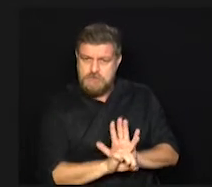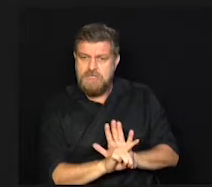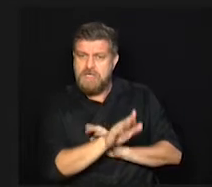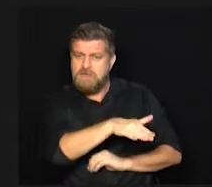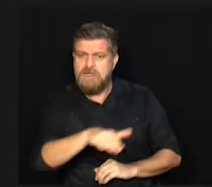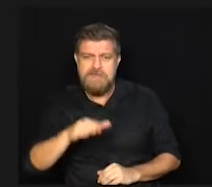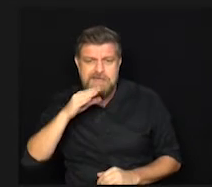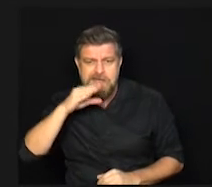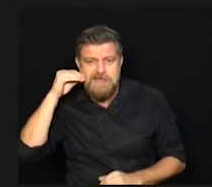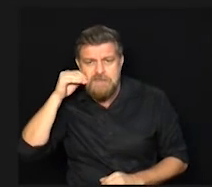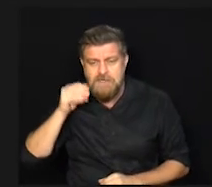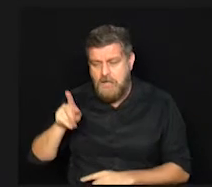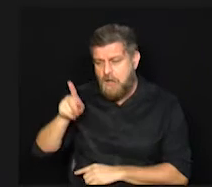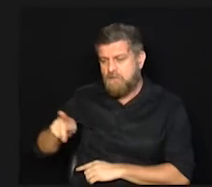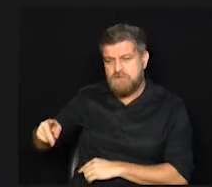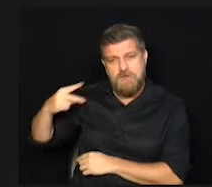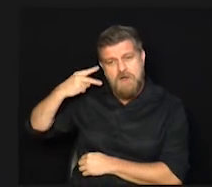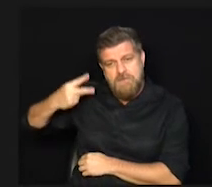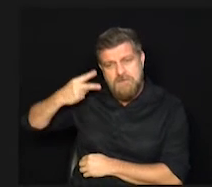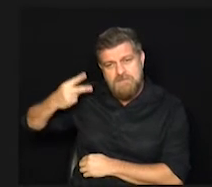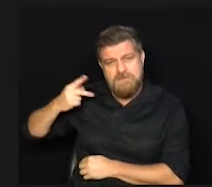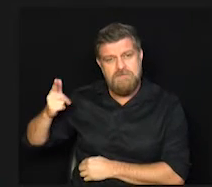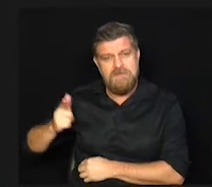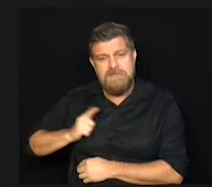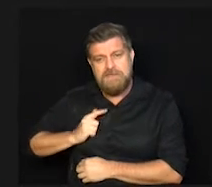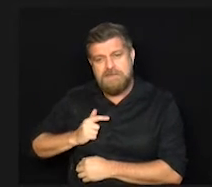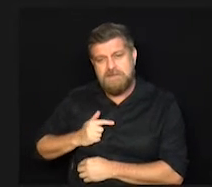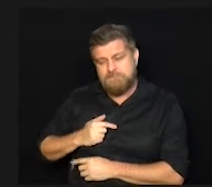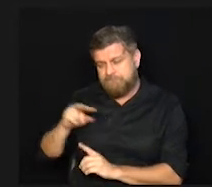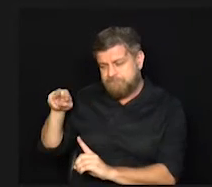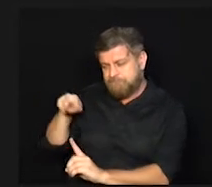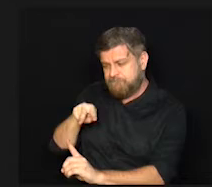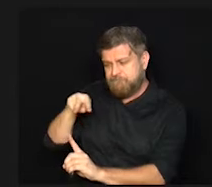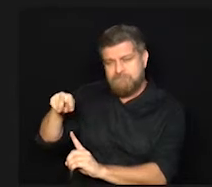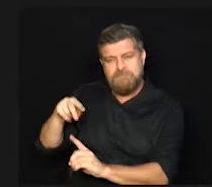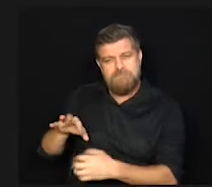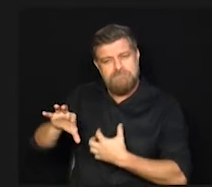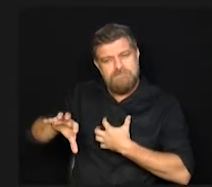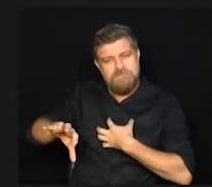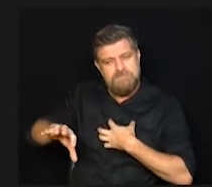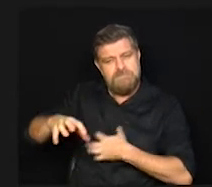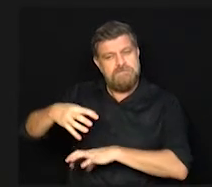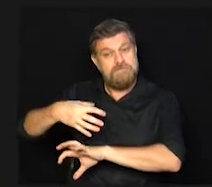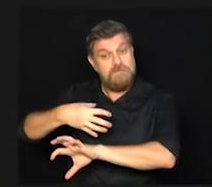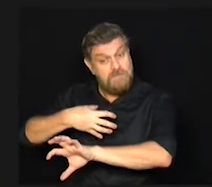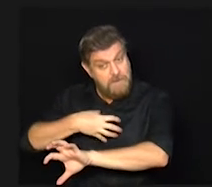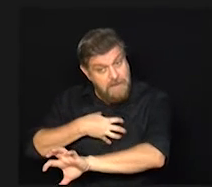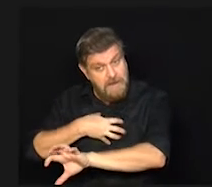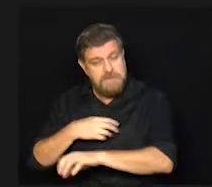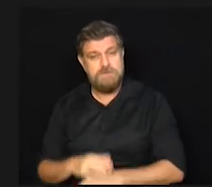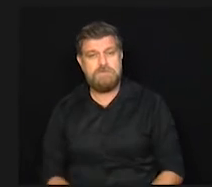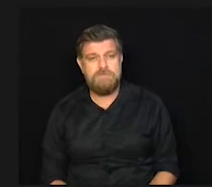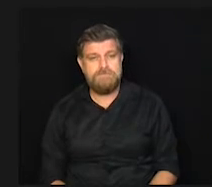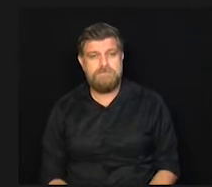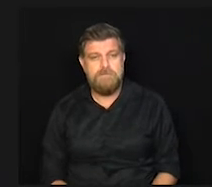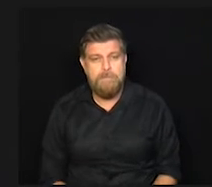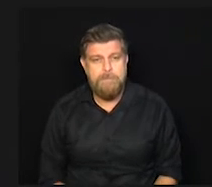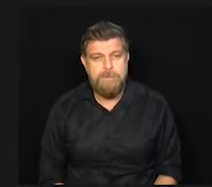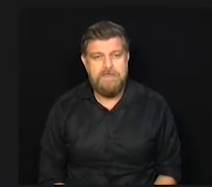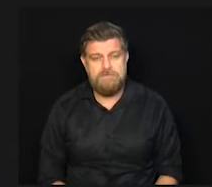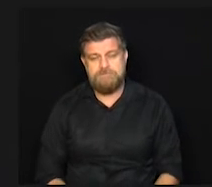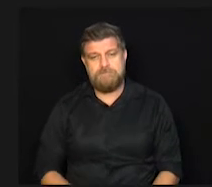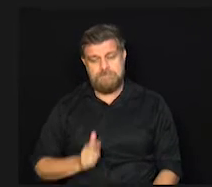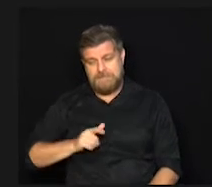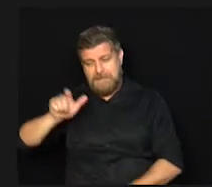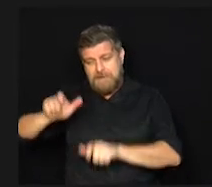o professor Alberto que tem um olhar acessível, um olhar empático, e